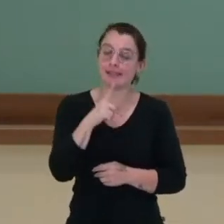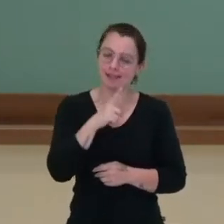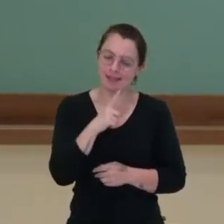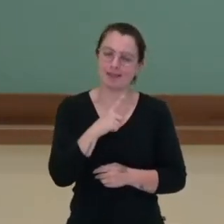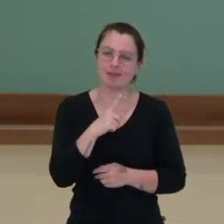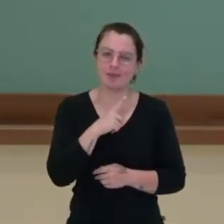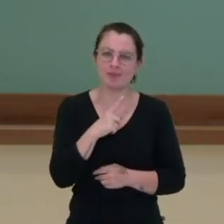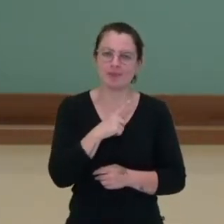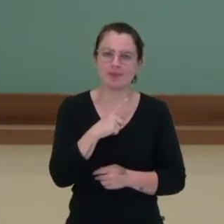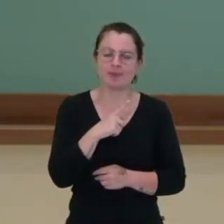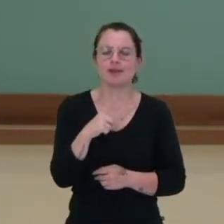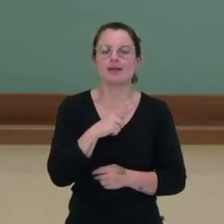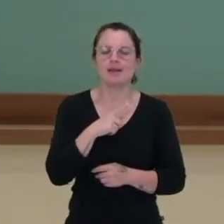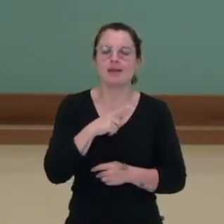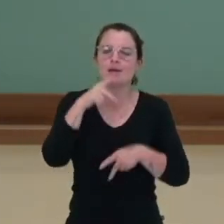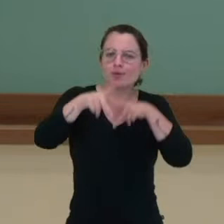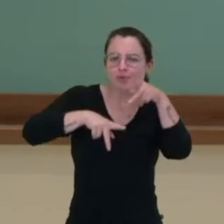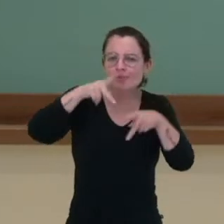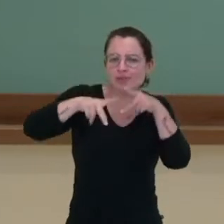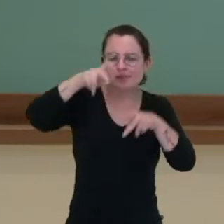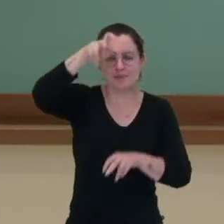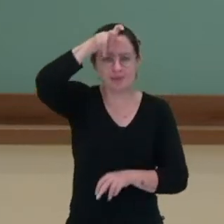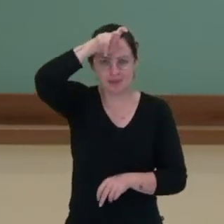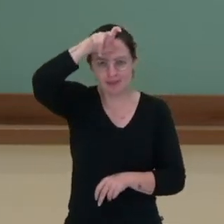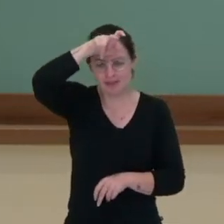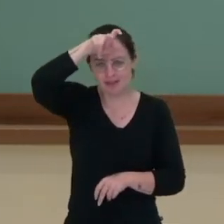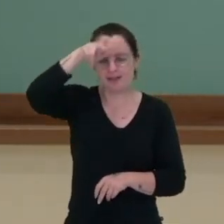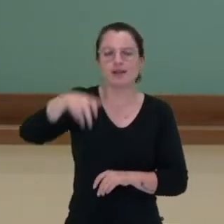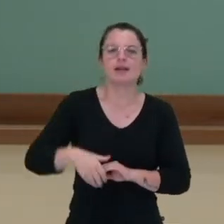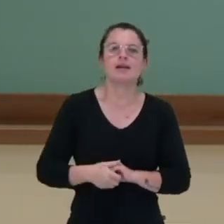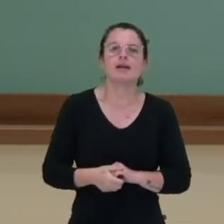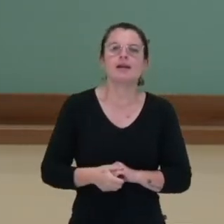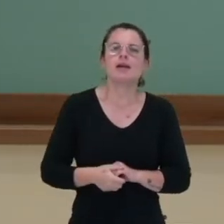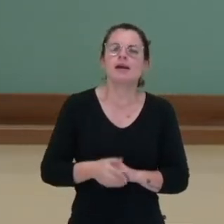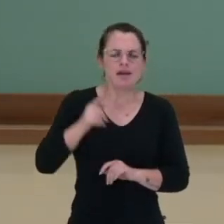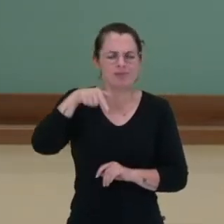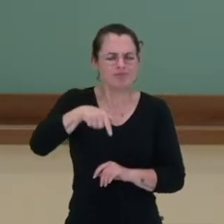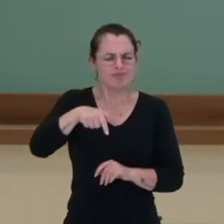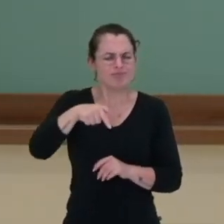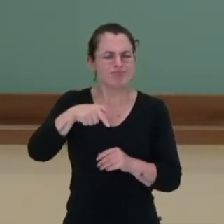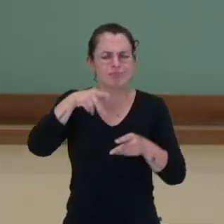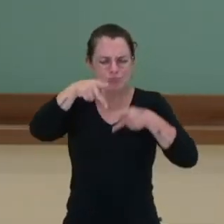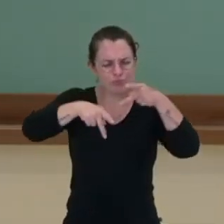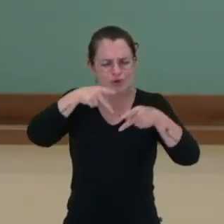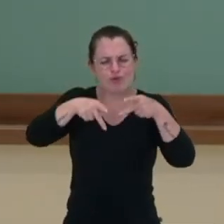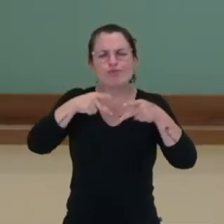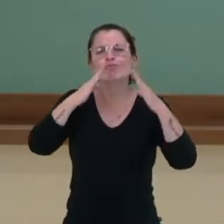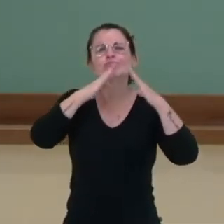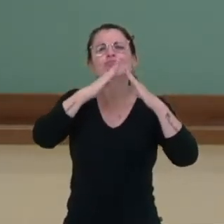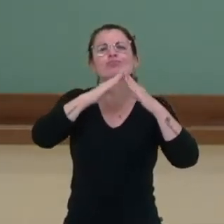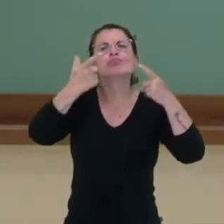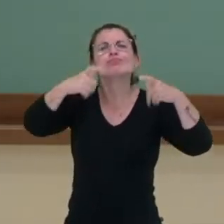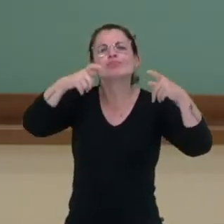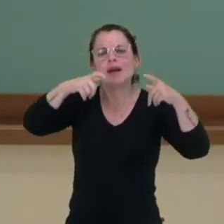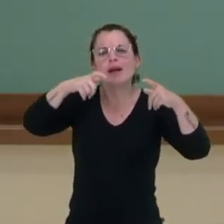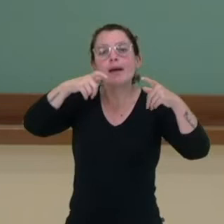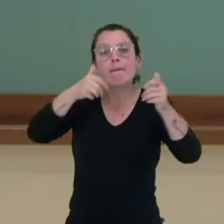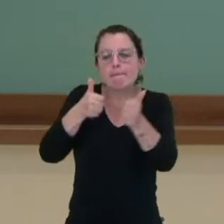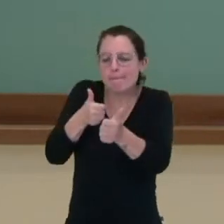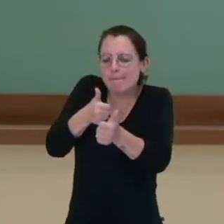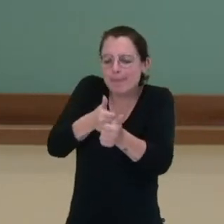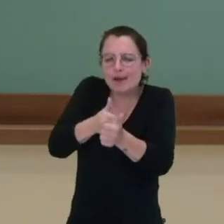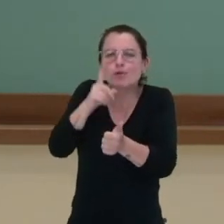civilização egípcia, se desenvolve ali às margens do Rio Nilo, Até hoje povoa o imaginário,